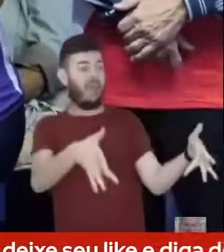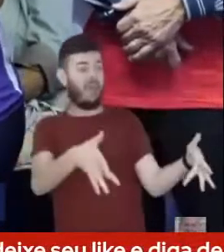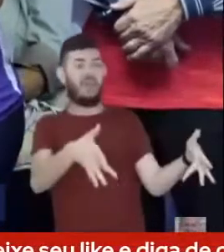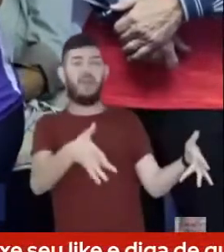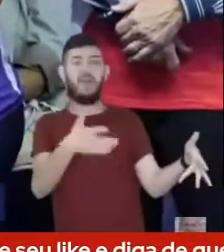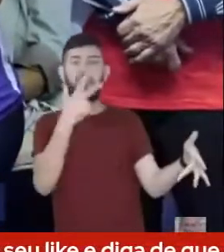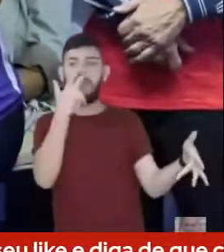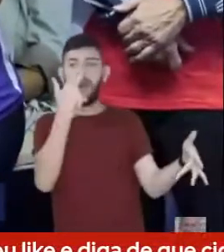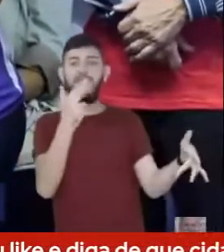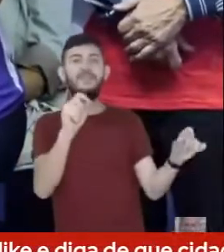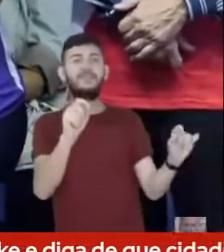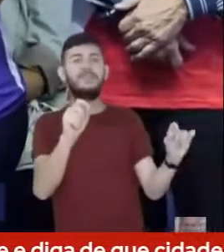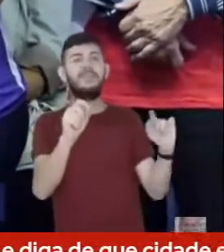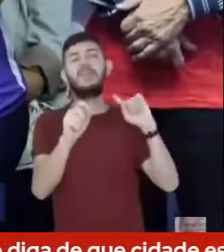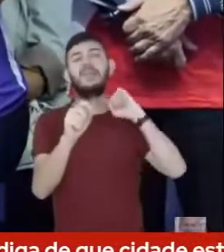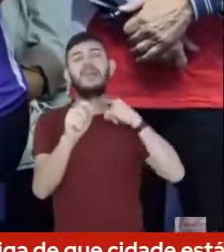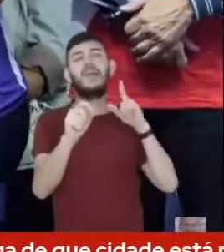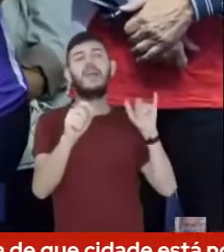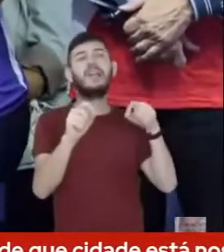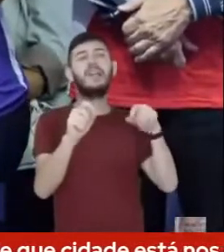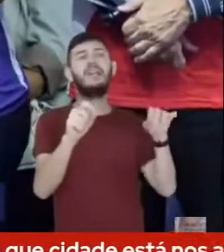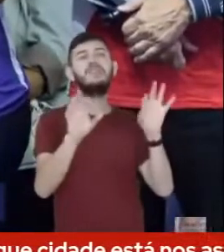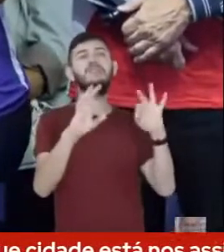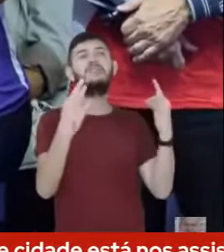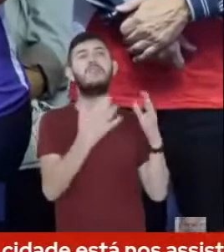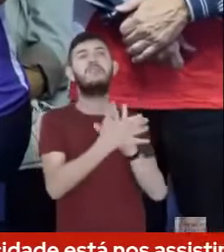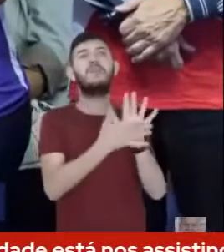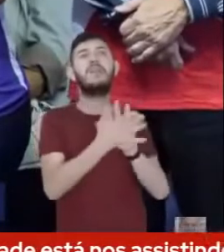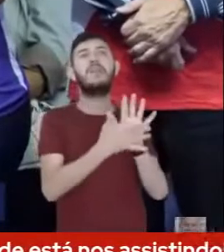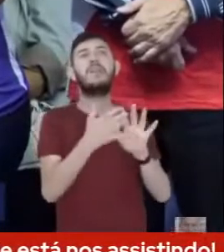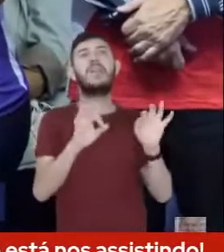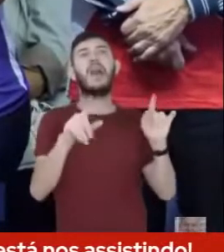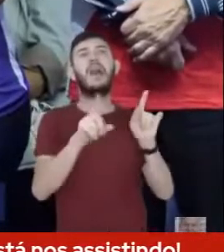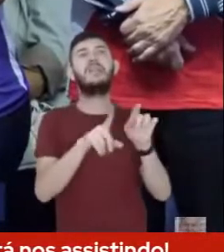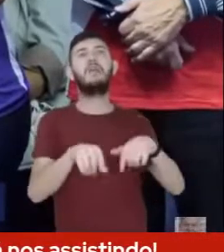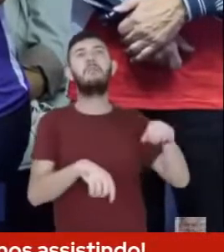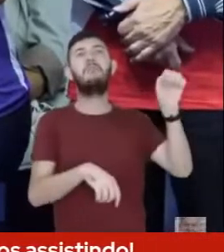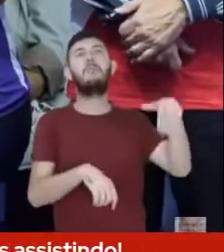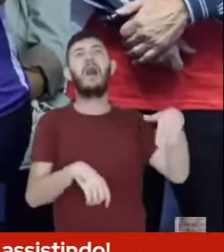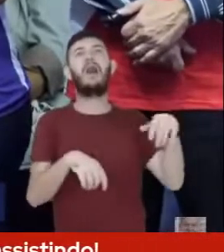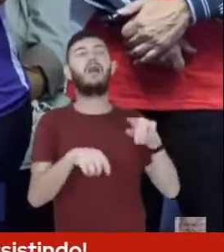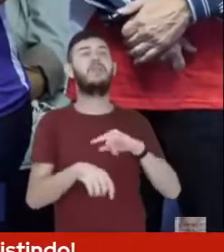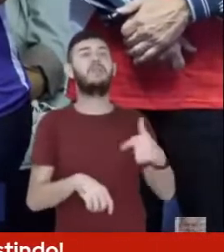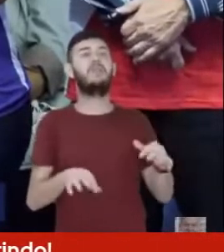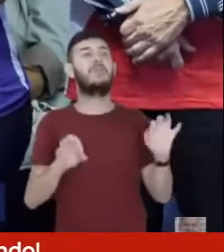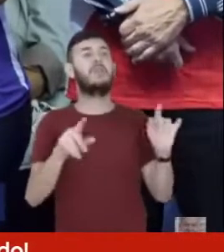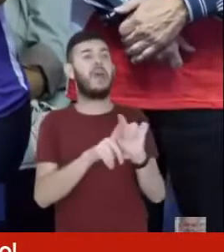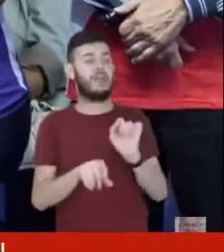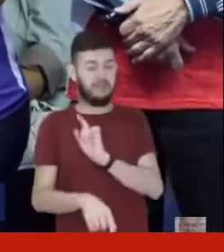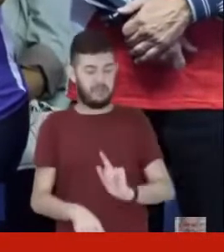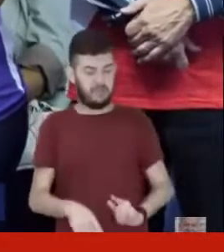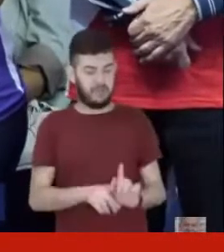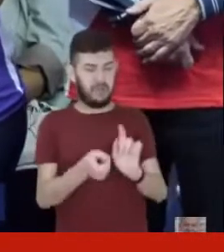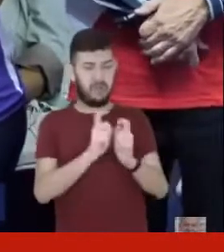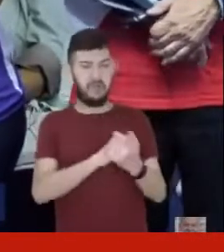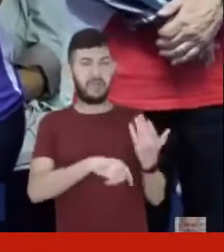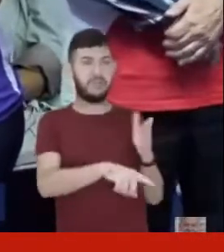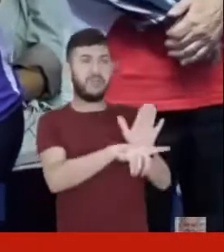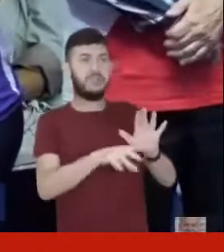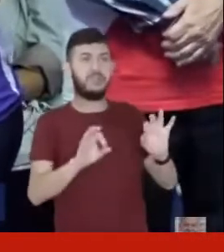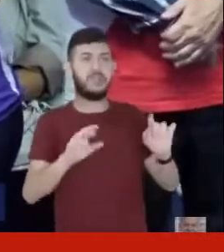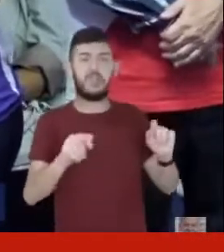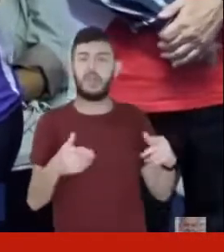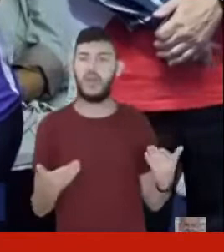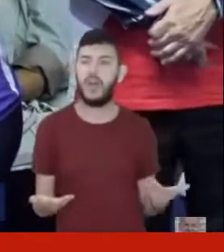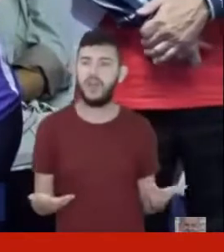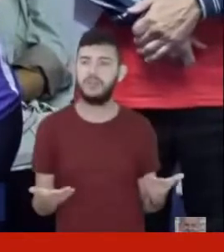se não tivesse família, como se não tivesse governantes em nosso país. É por esta razão que